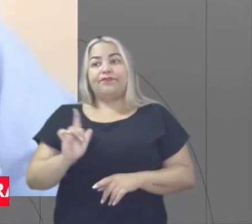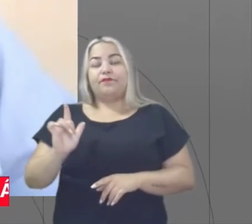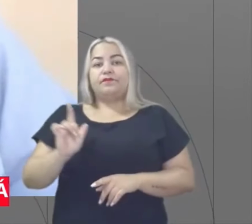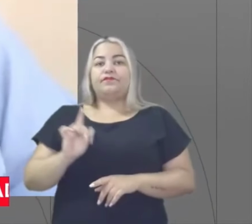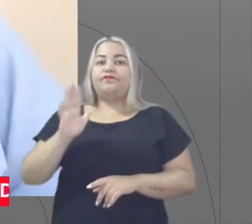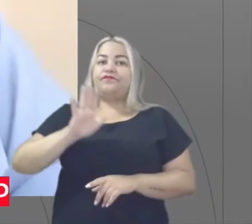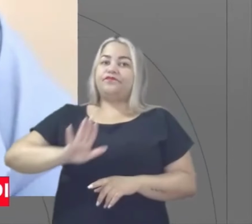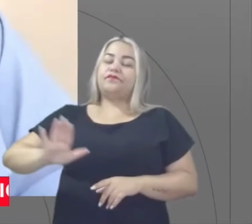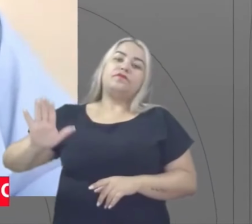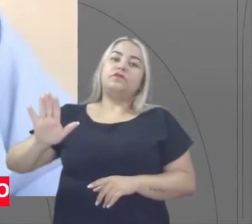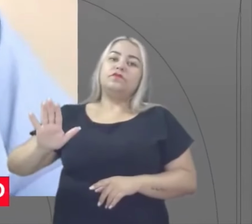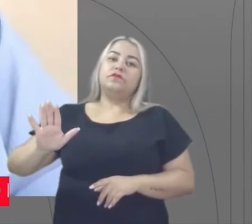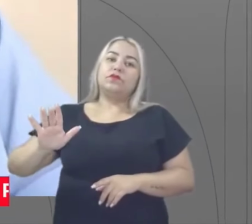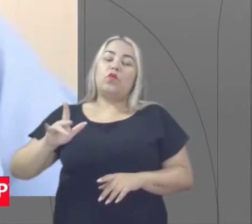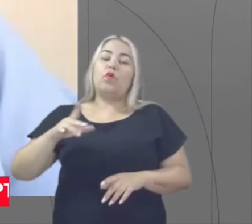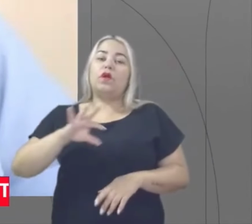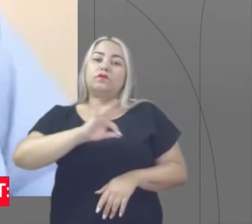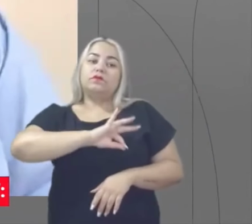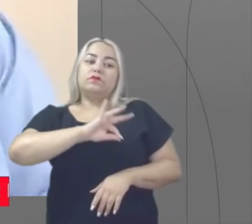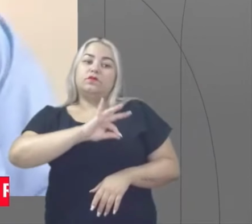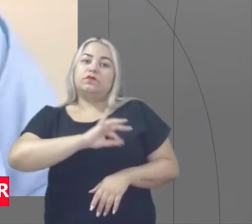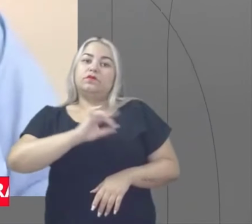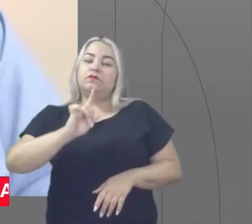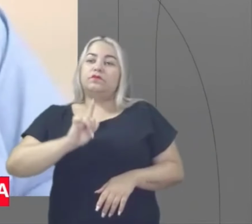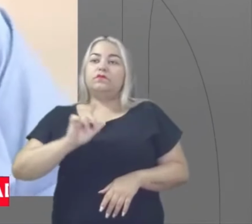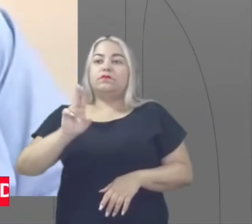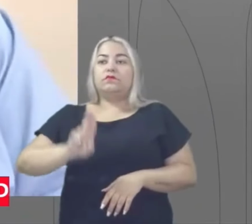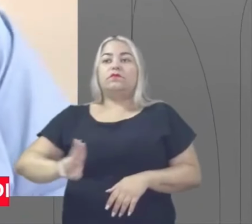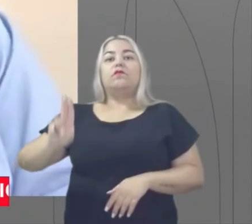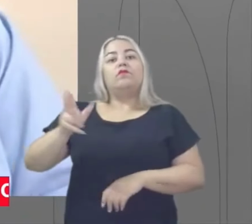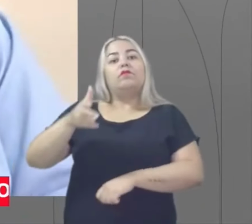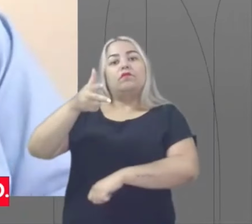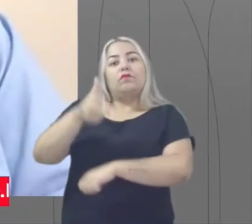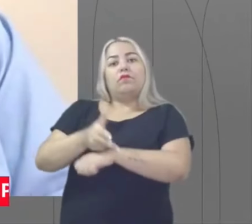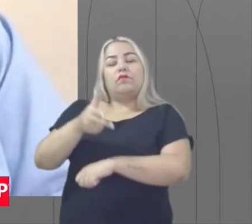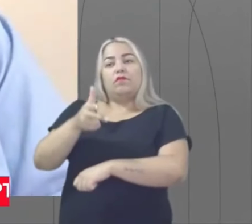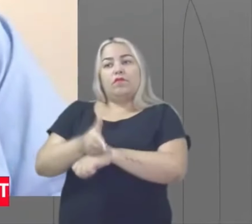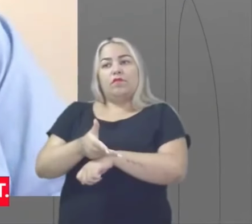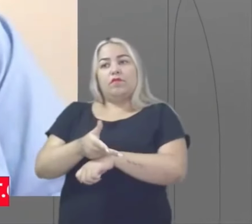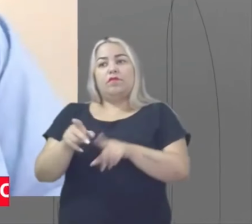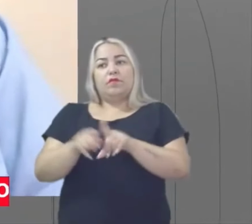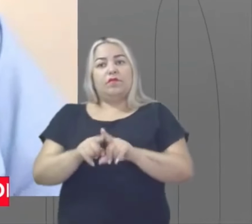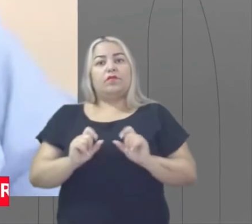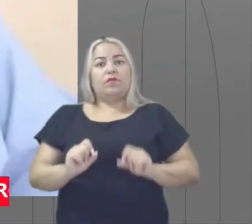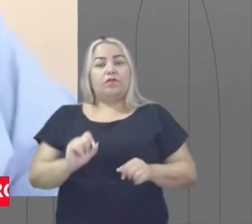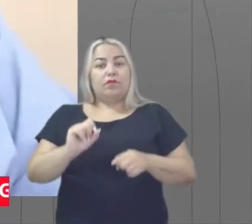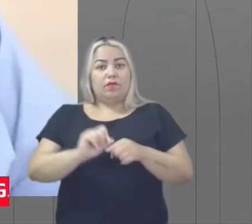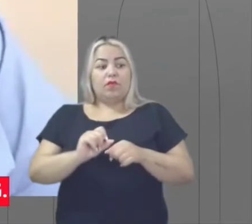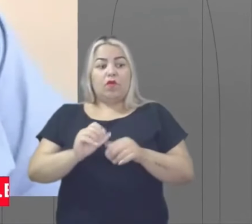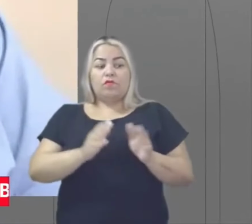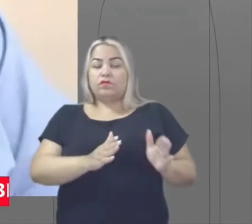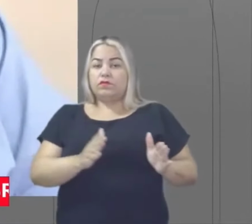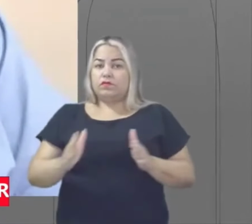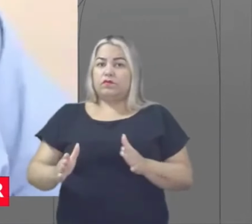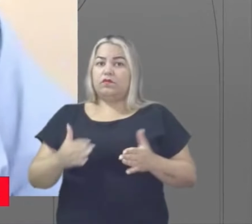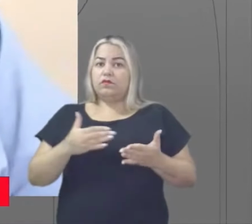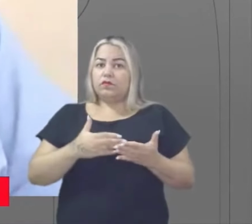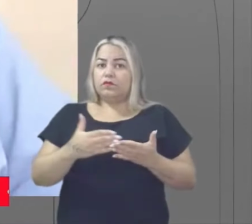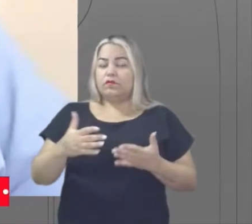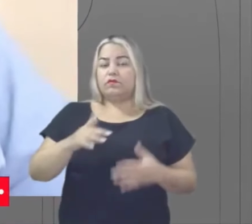que dizem que quando o policial está usando câmera, ele também se enquadra mais nos procedimentos operacionais padrão. Desde o início do